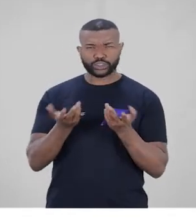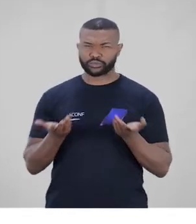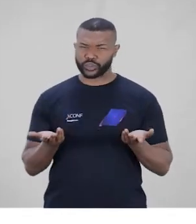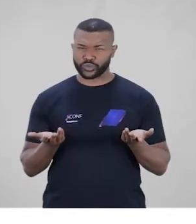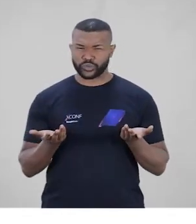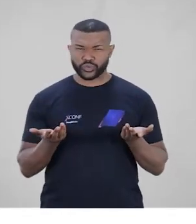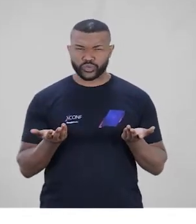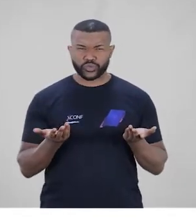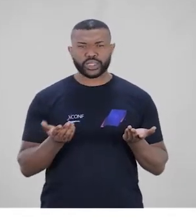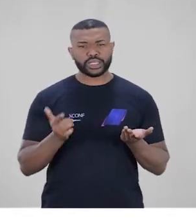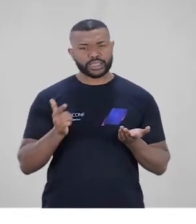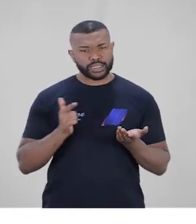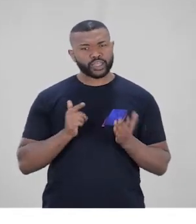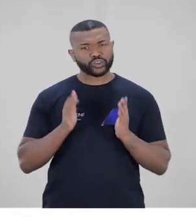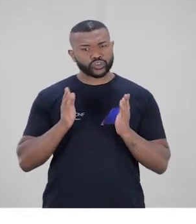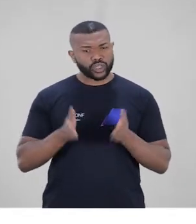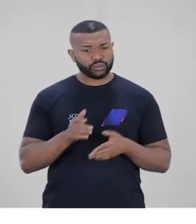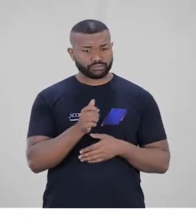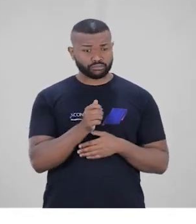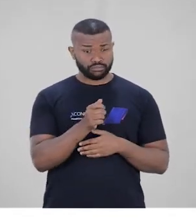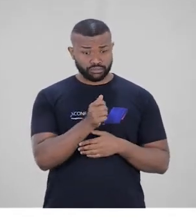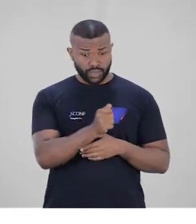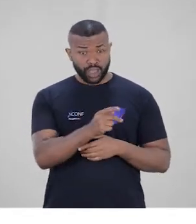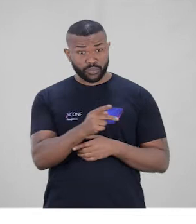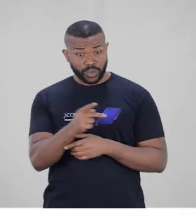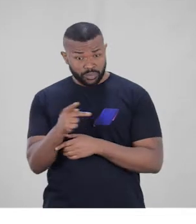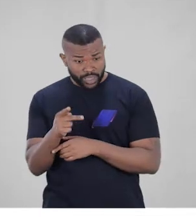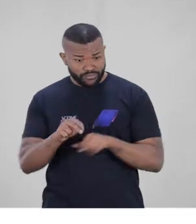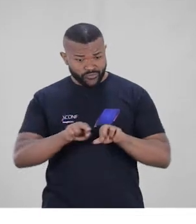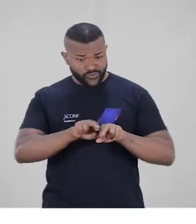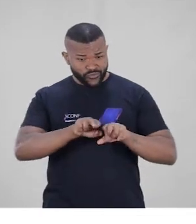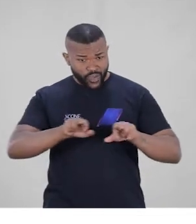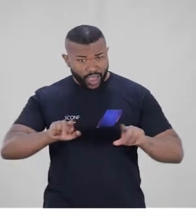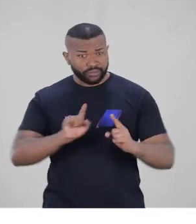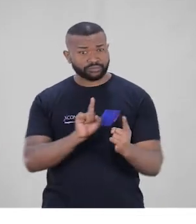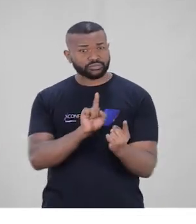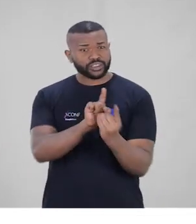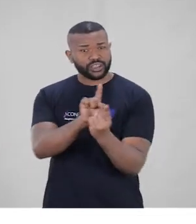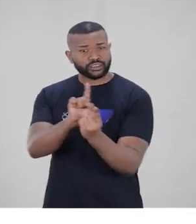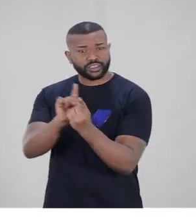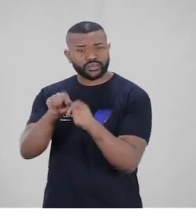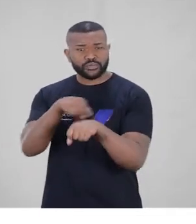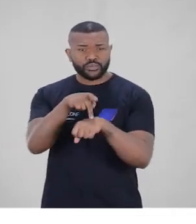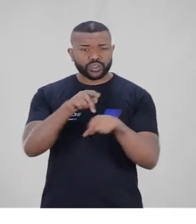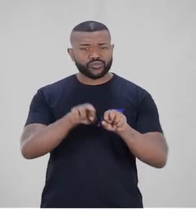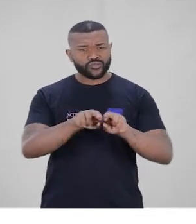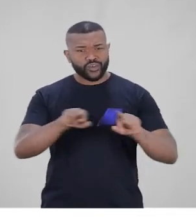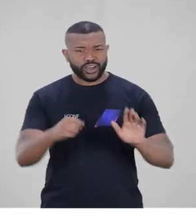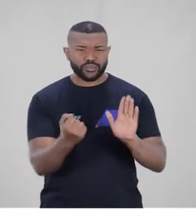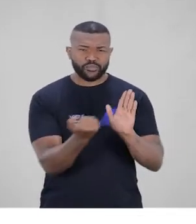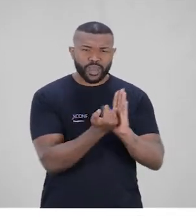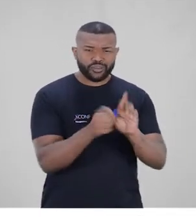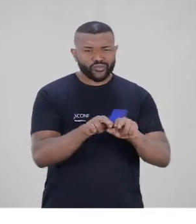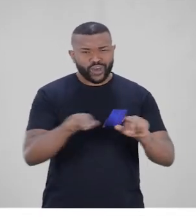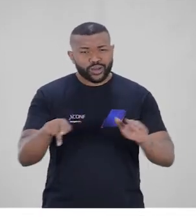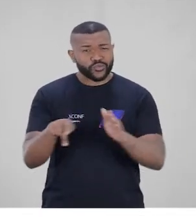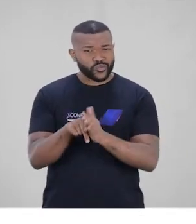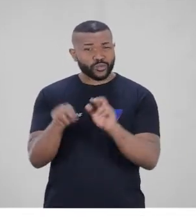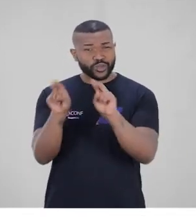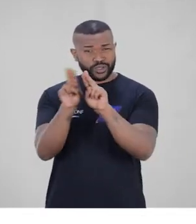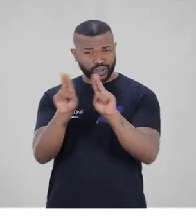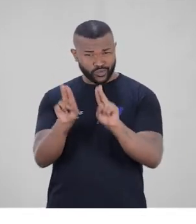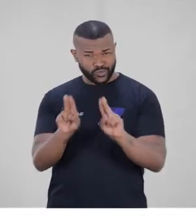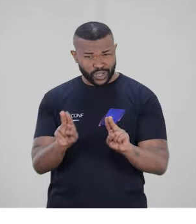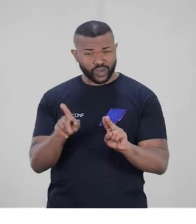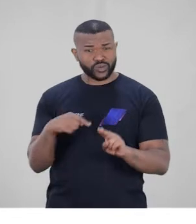de ter várias apps para atender vários países e várias marcas da Natura.